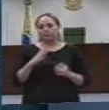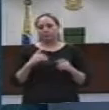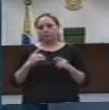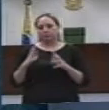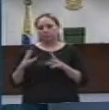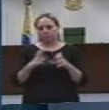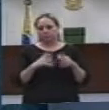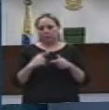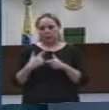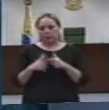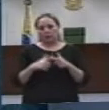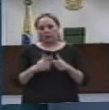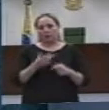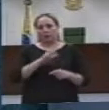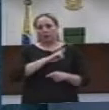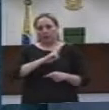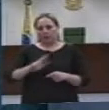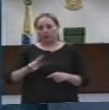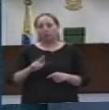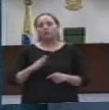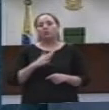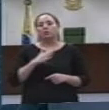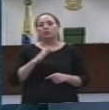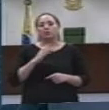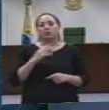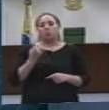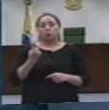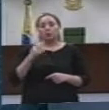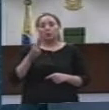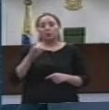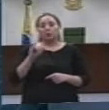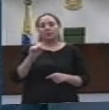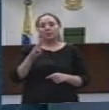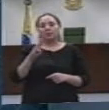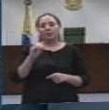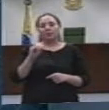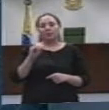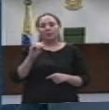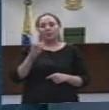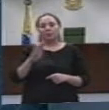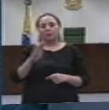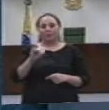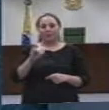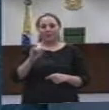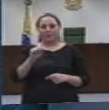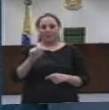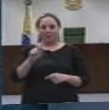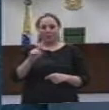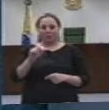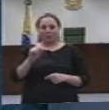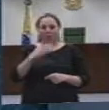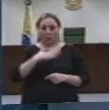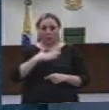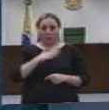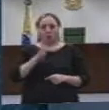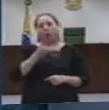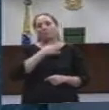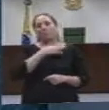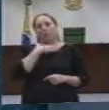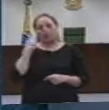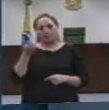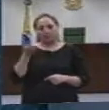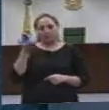eu perdi duas bisavós em campos de concentração foram cremados por serem judeus e conheço